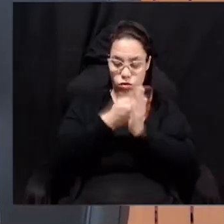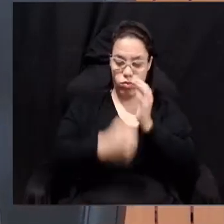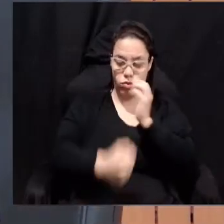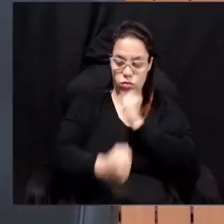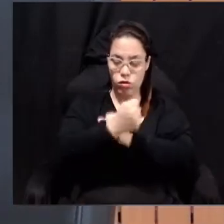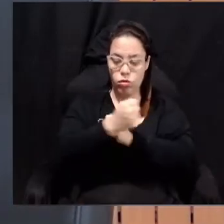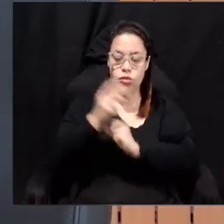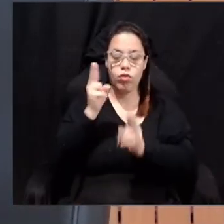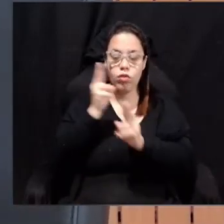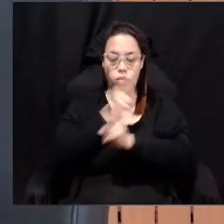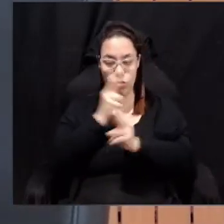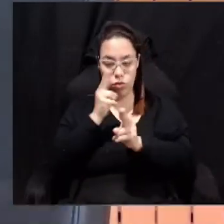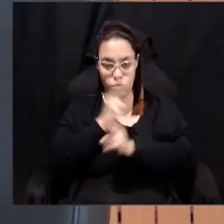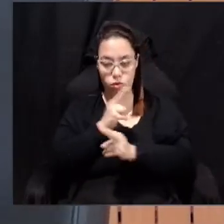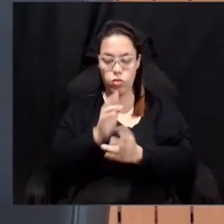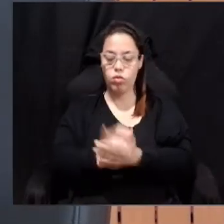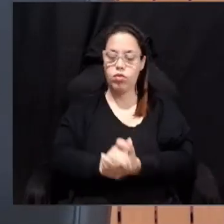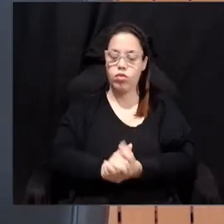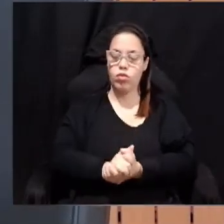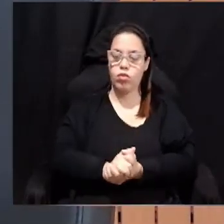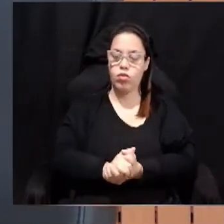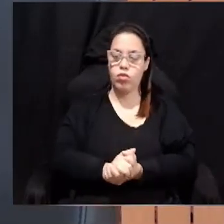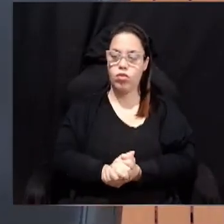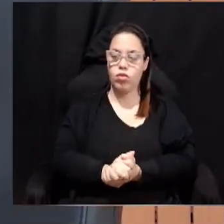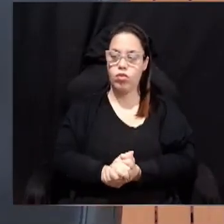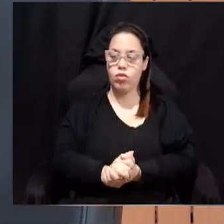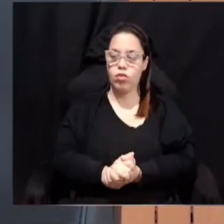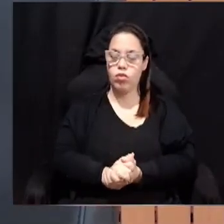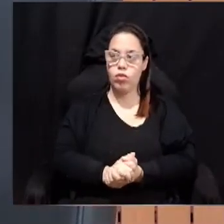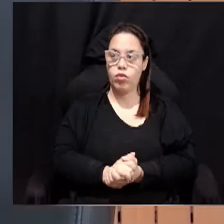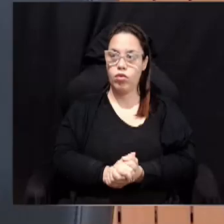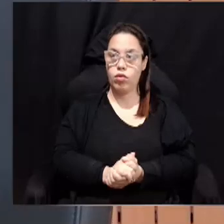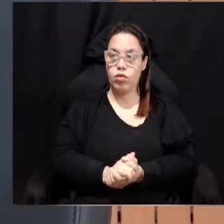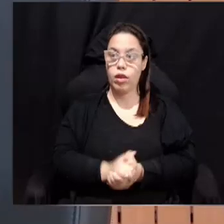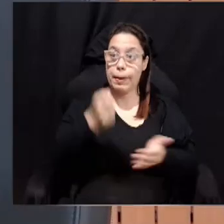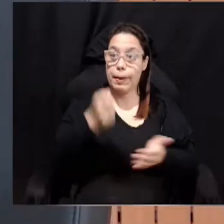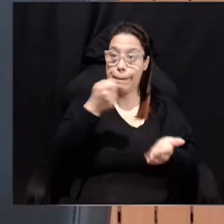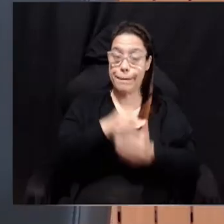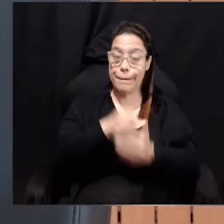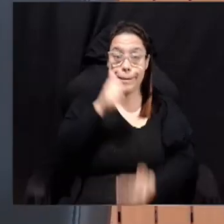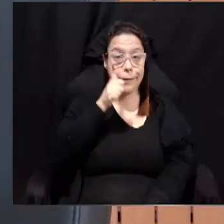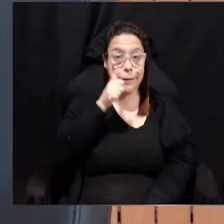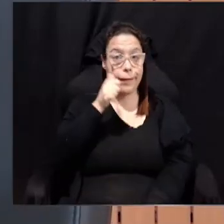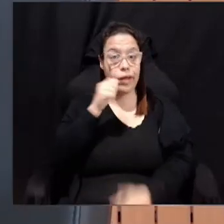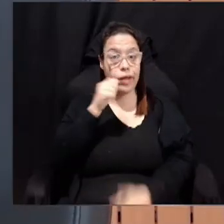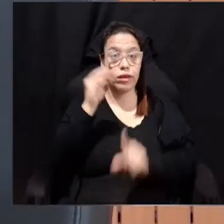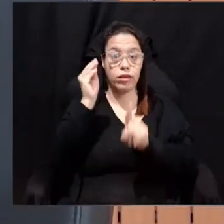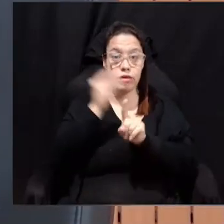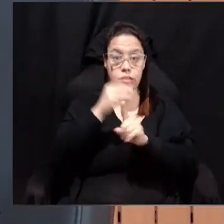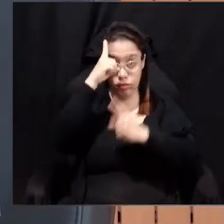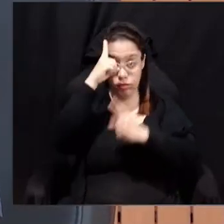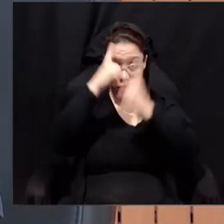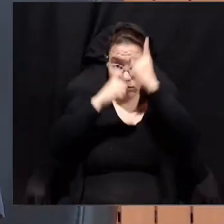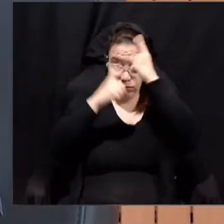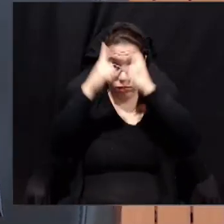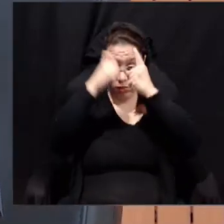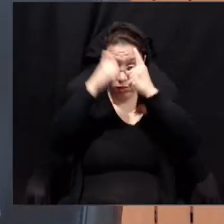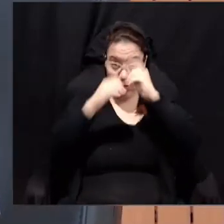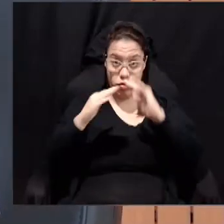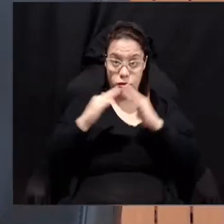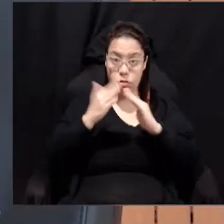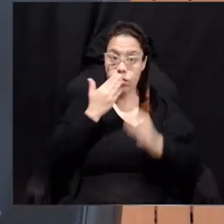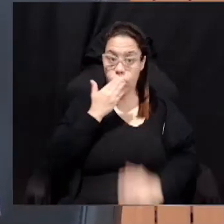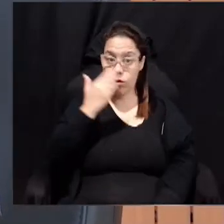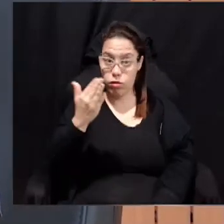urgência, que é a medida que as mulheres em situação de violência doméstica solicitam à